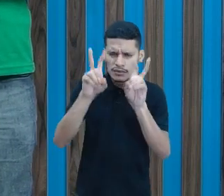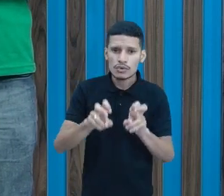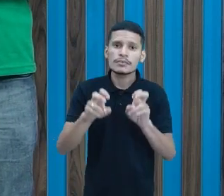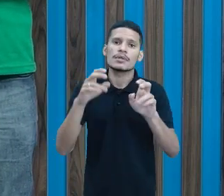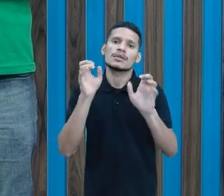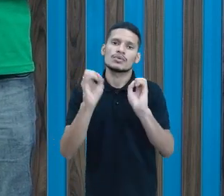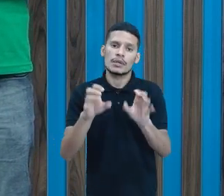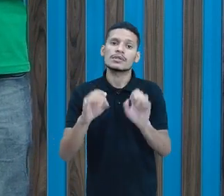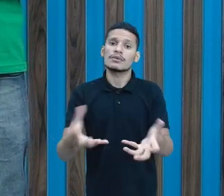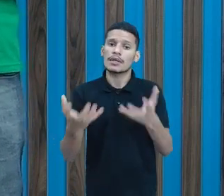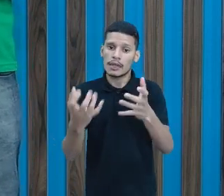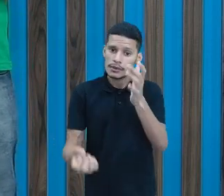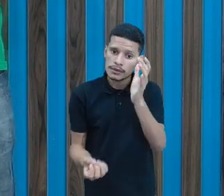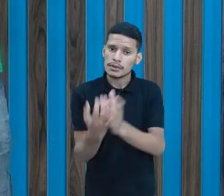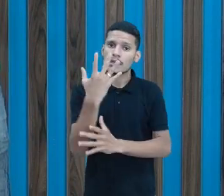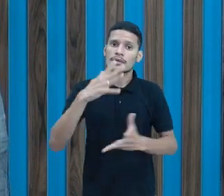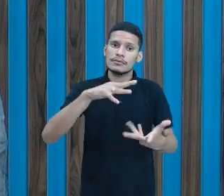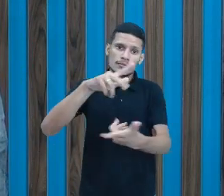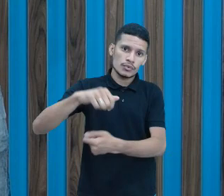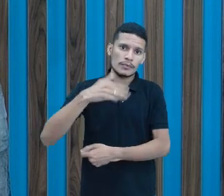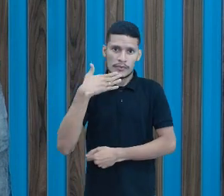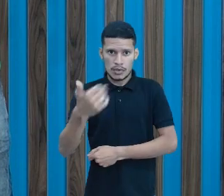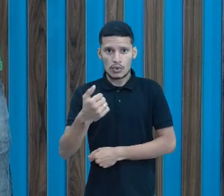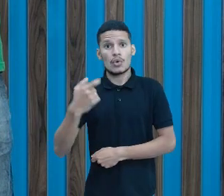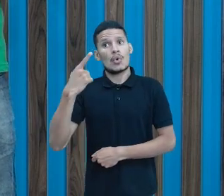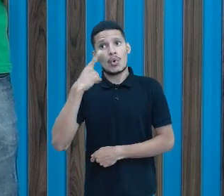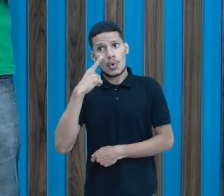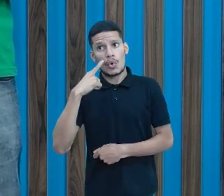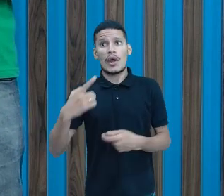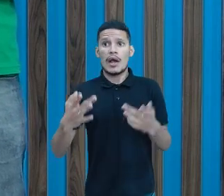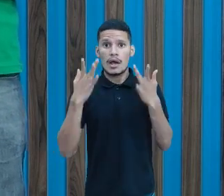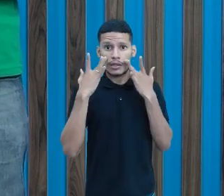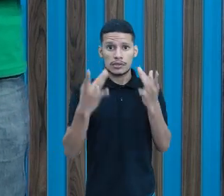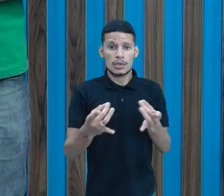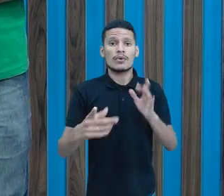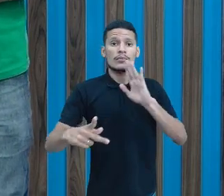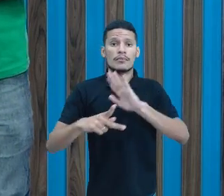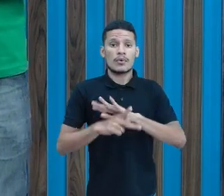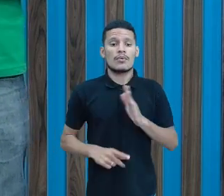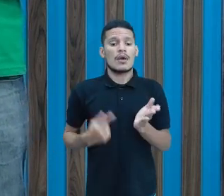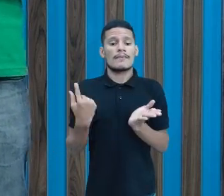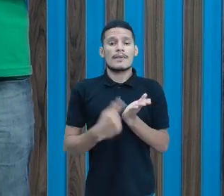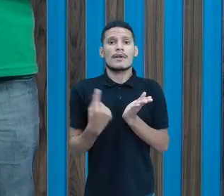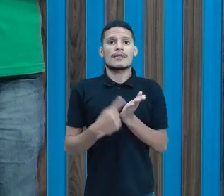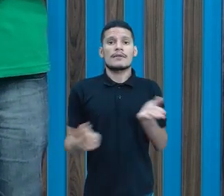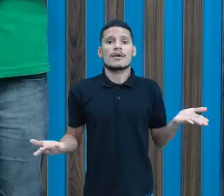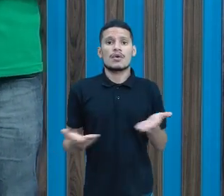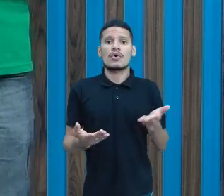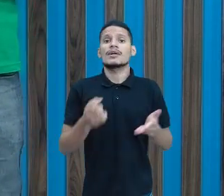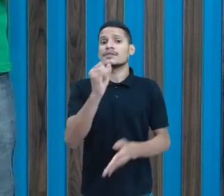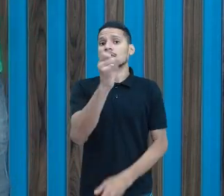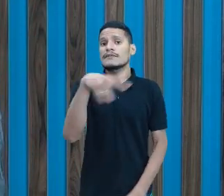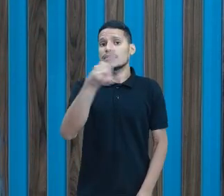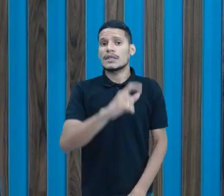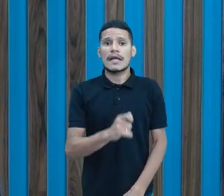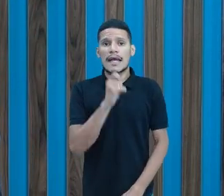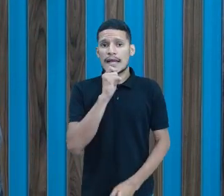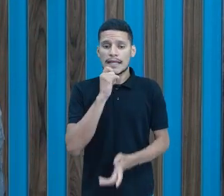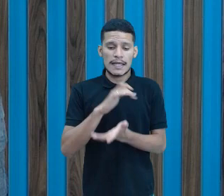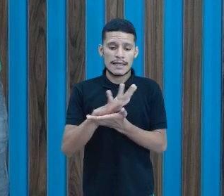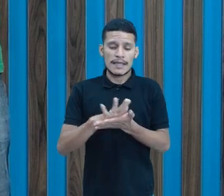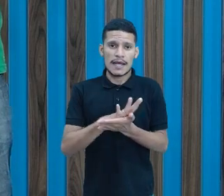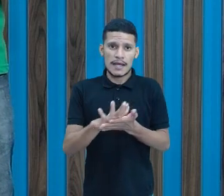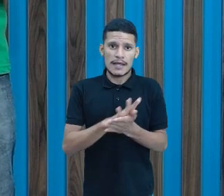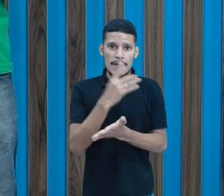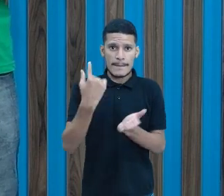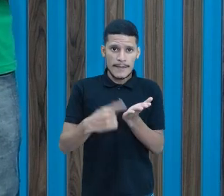mundo melhor. E é justamente isso. Aí eu vou chamar a atenção, gente, para o nosso aplicativo, tá? Então, quem não baixou ainda o aplicativo do